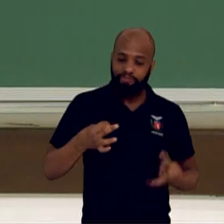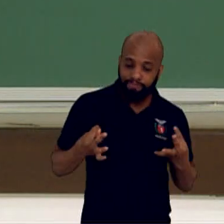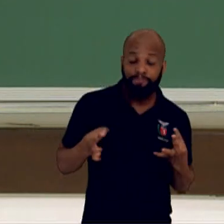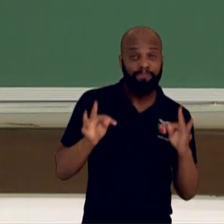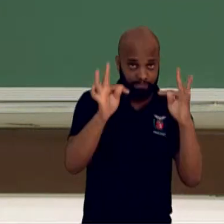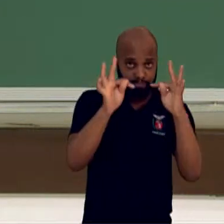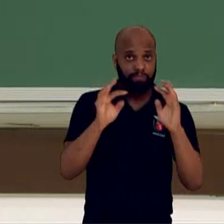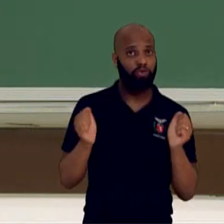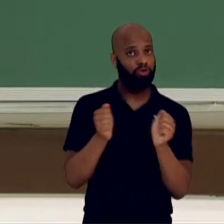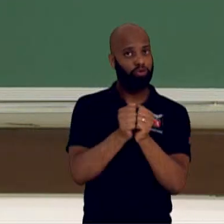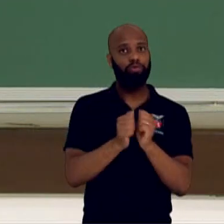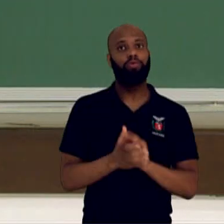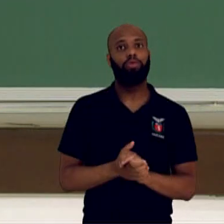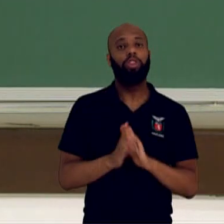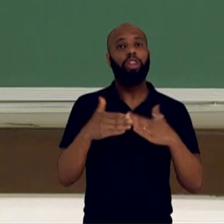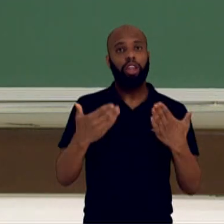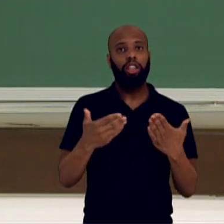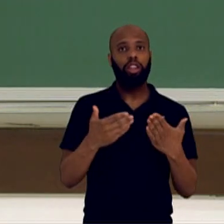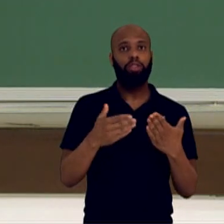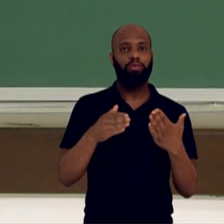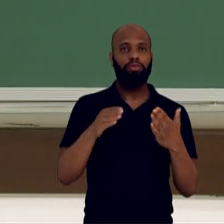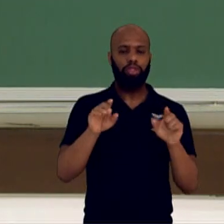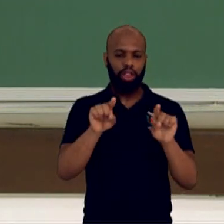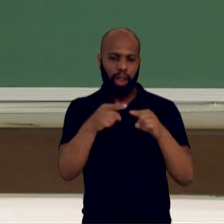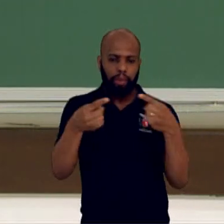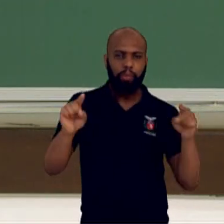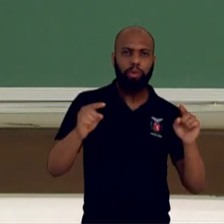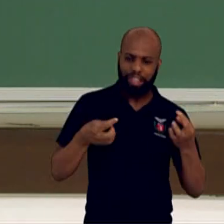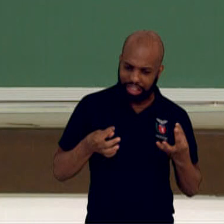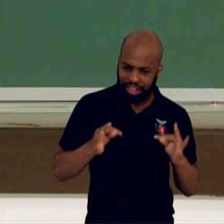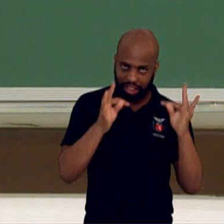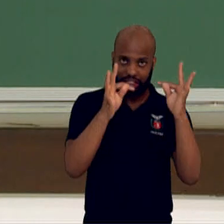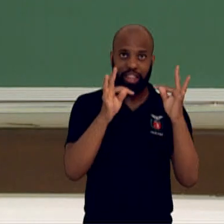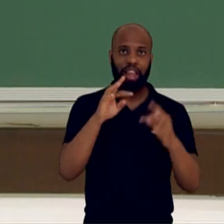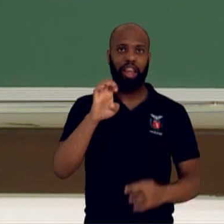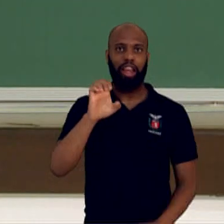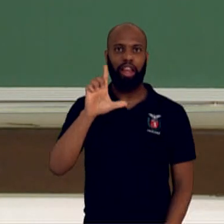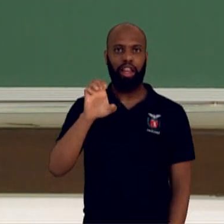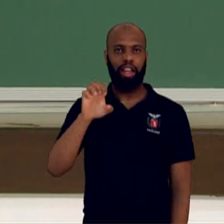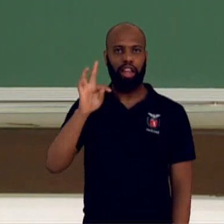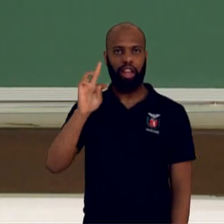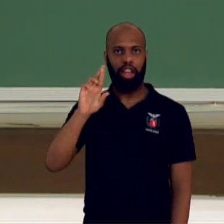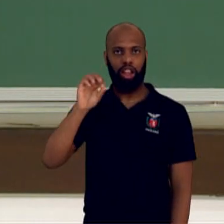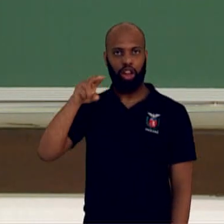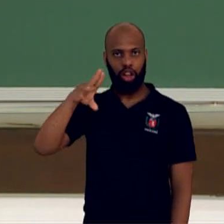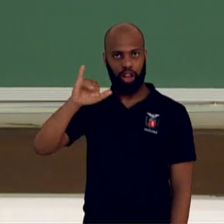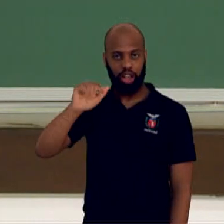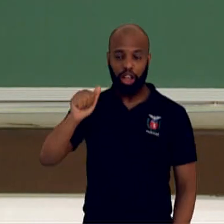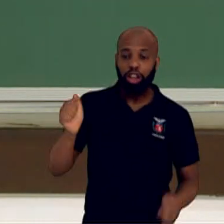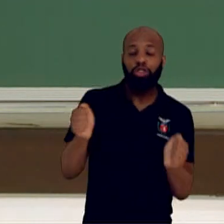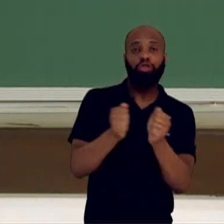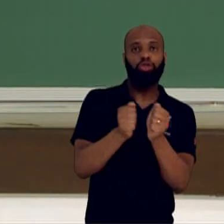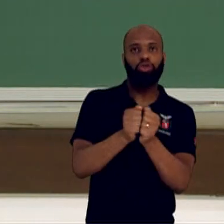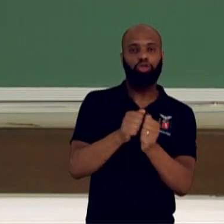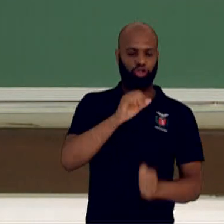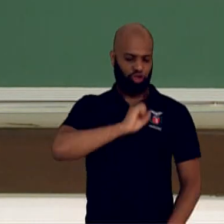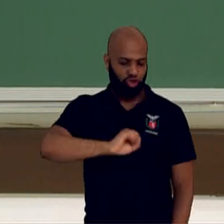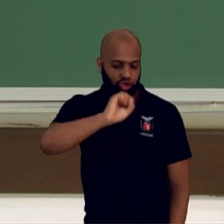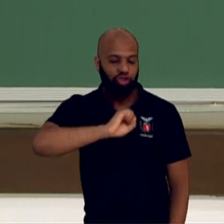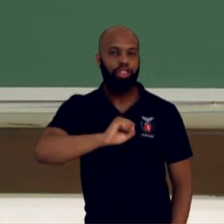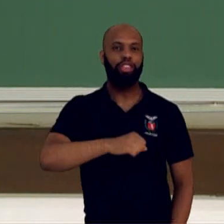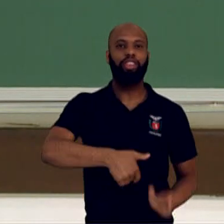eletrônicos. Então, a música eletrônica entrou aí no funk, certo? Antes era o som